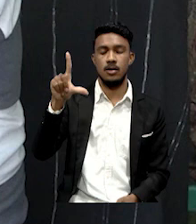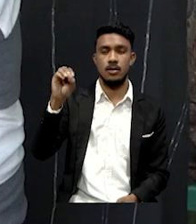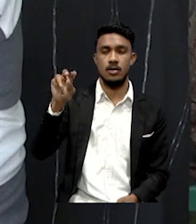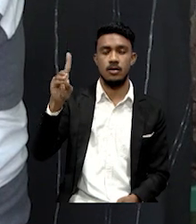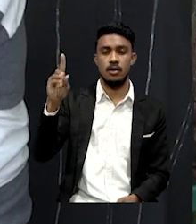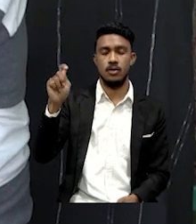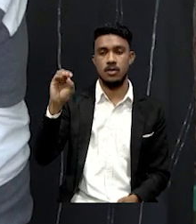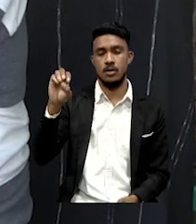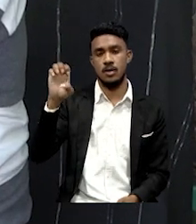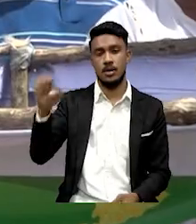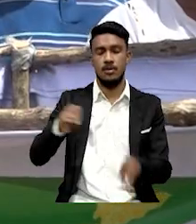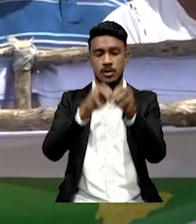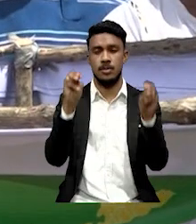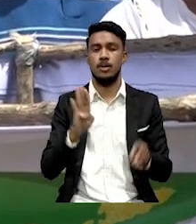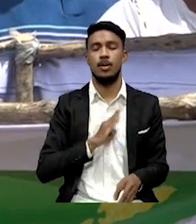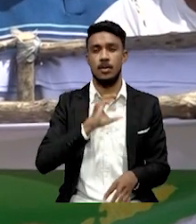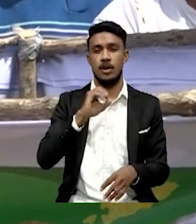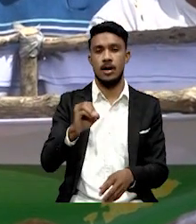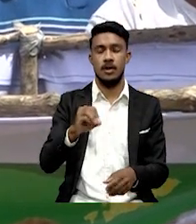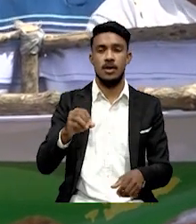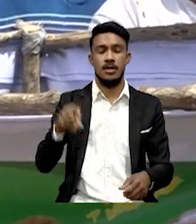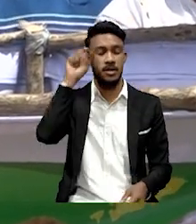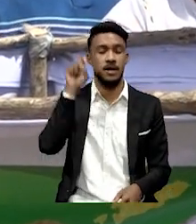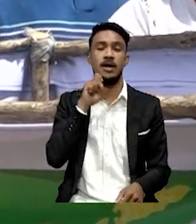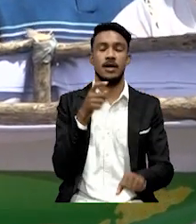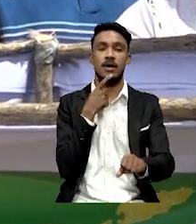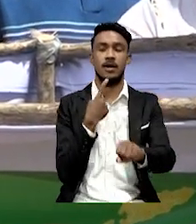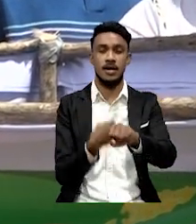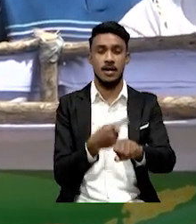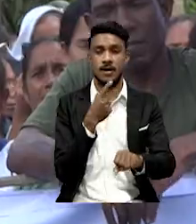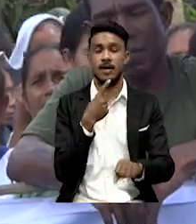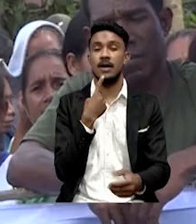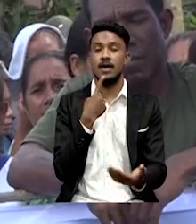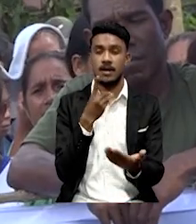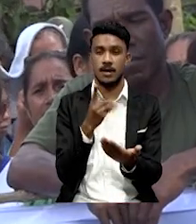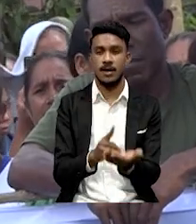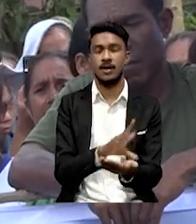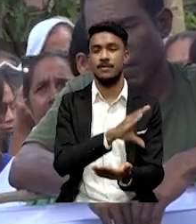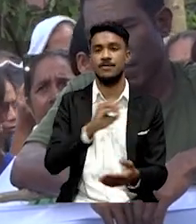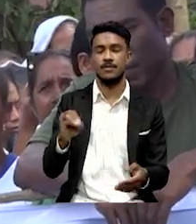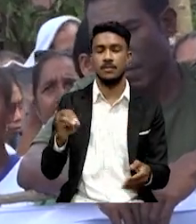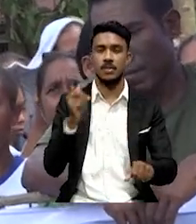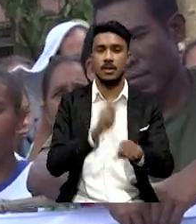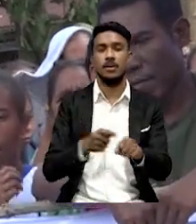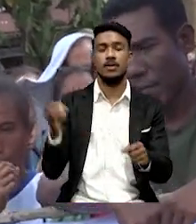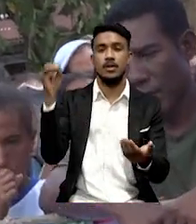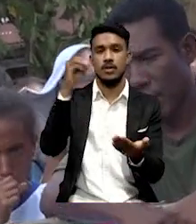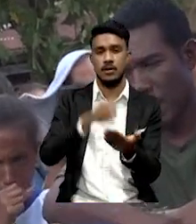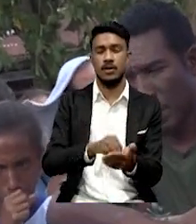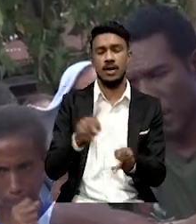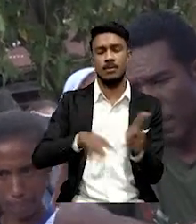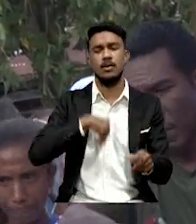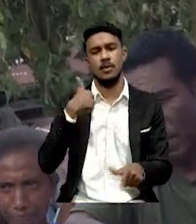Bobanarum. Xanana Guzmão hateten tempo tona atu hamos foer nebe mosu e na saun laran uluk ema hotu vota ba ukung